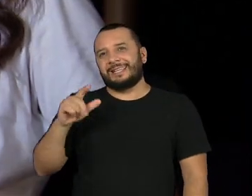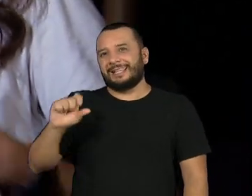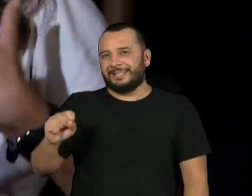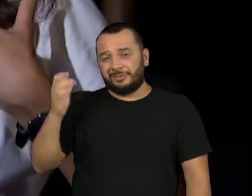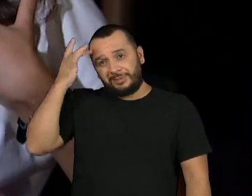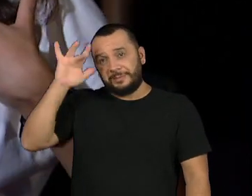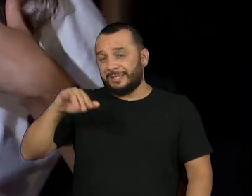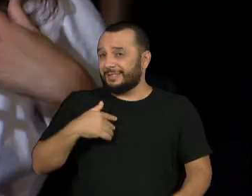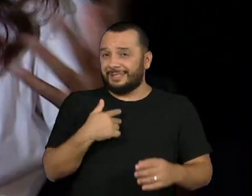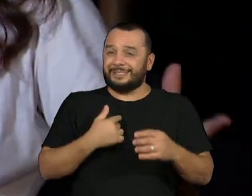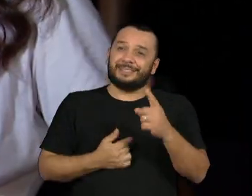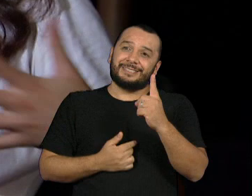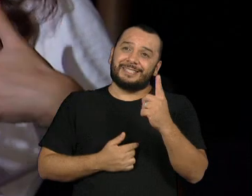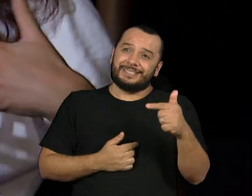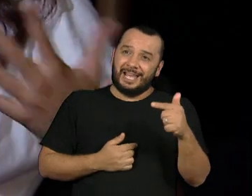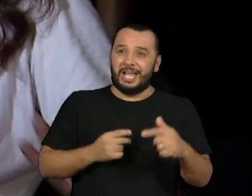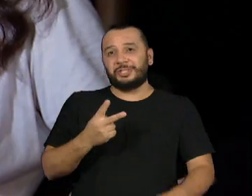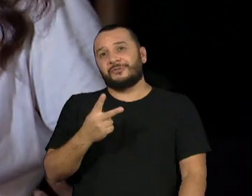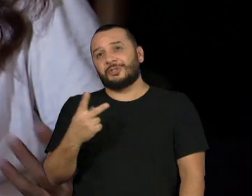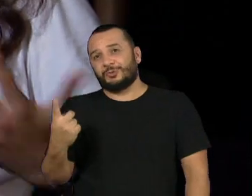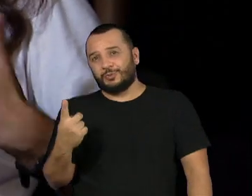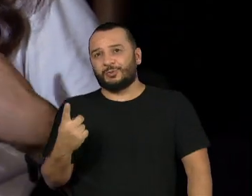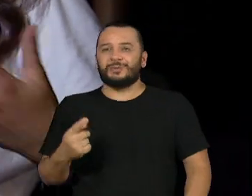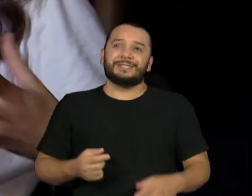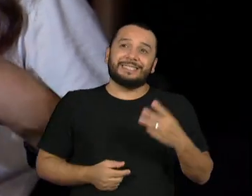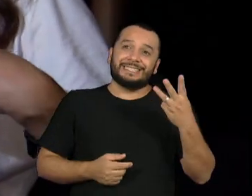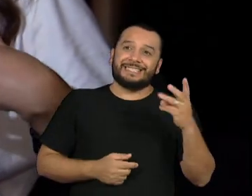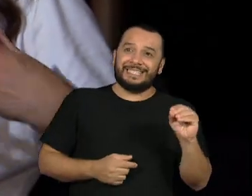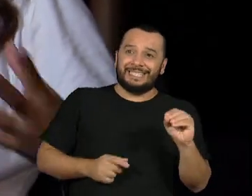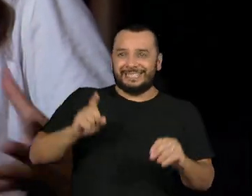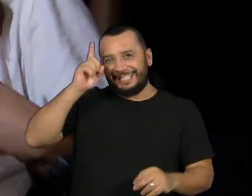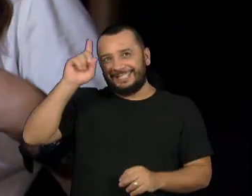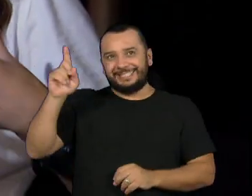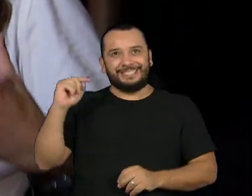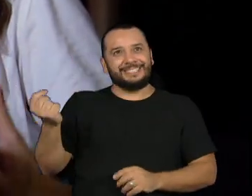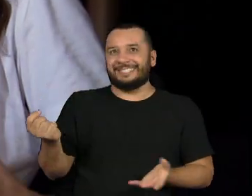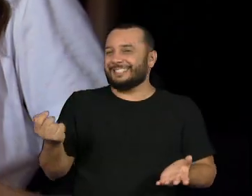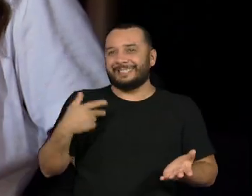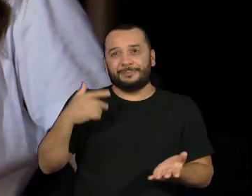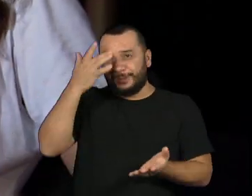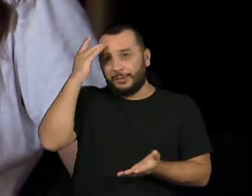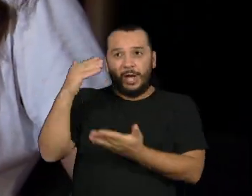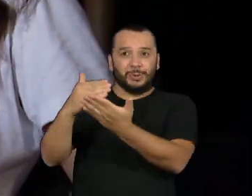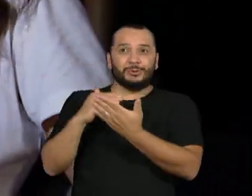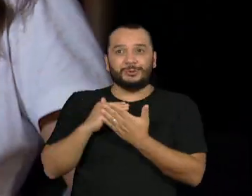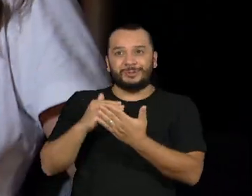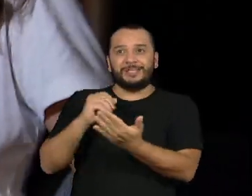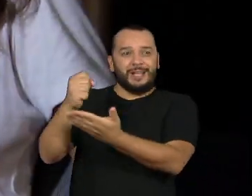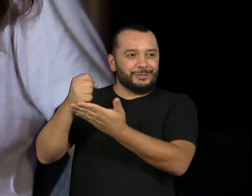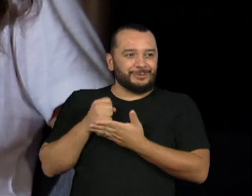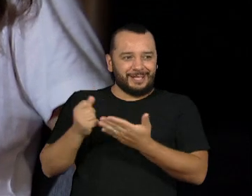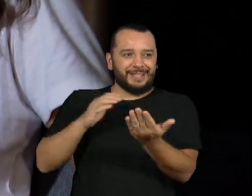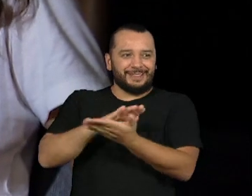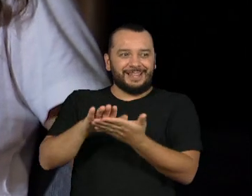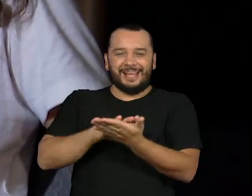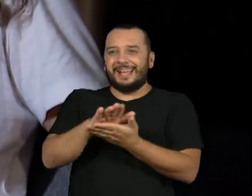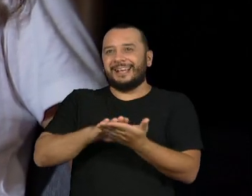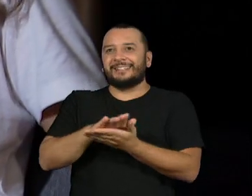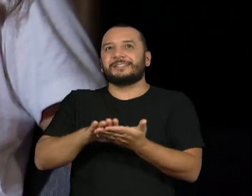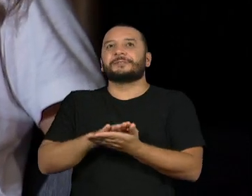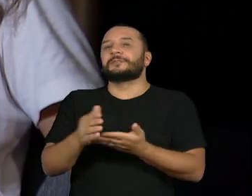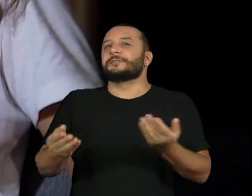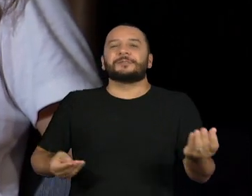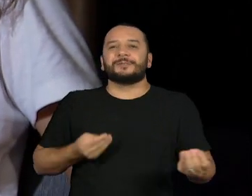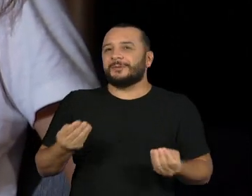17, ou em 21, ou em 30 dias. Não teria ninguém no meio do caminho para me ajudar. Né? O que, de fato, se confirmou que eu estaria